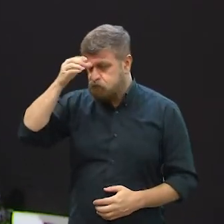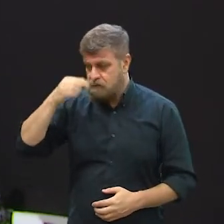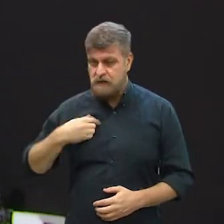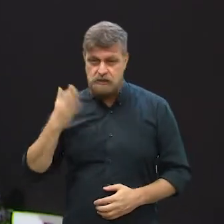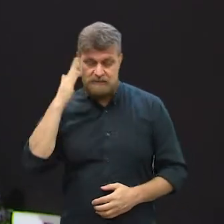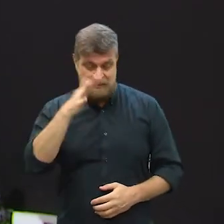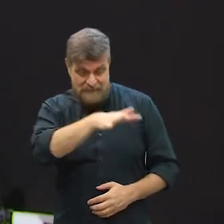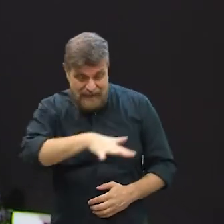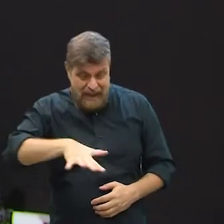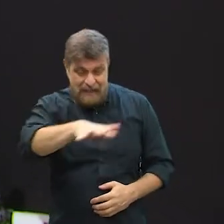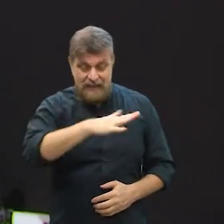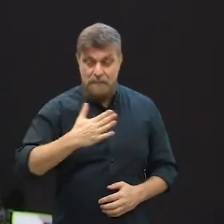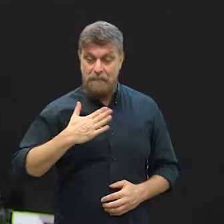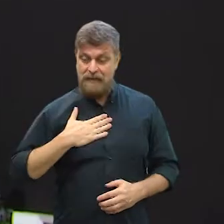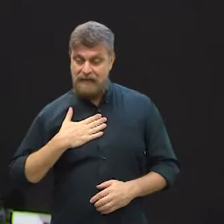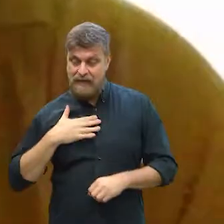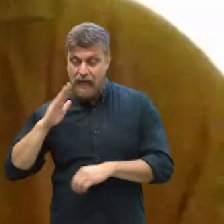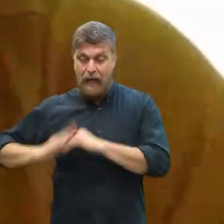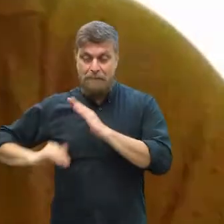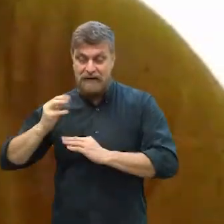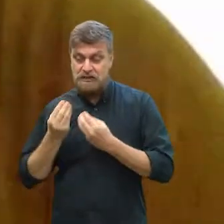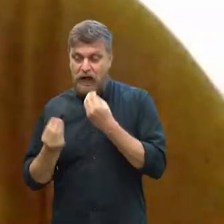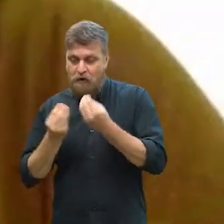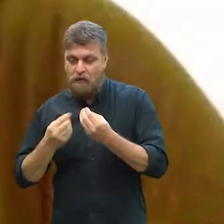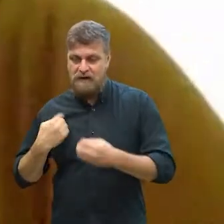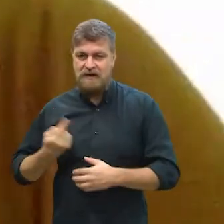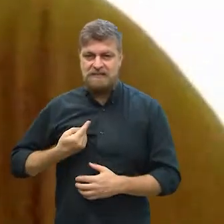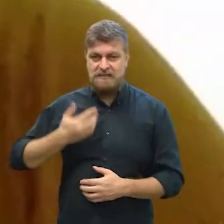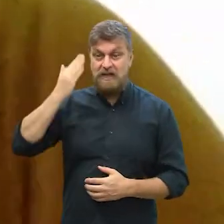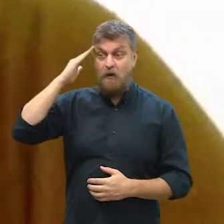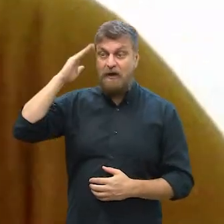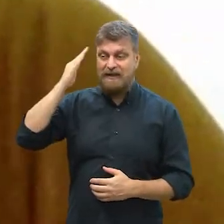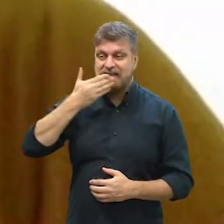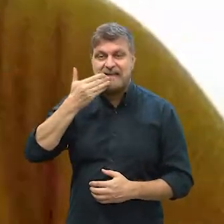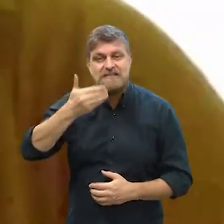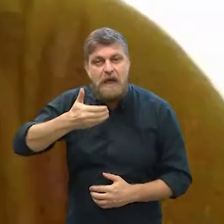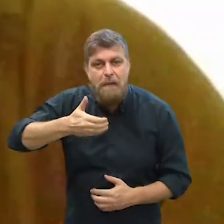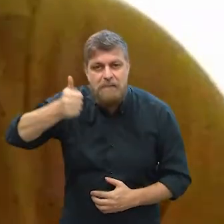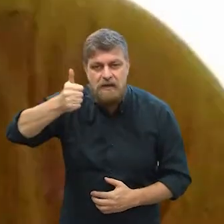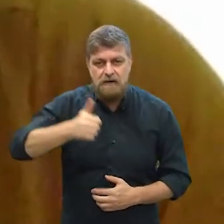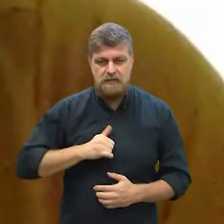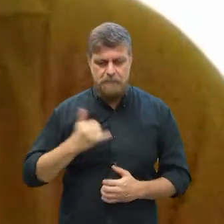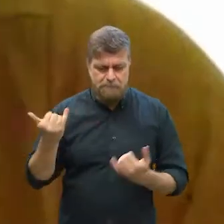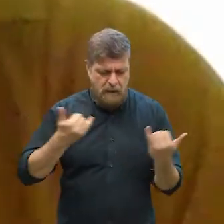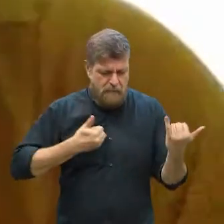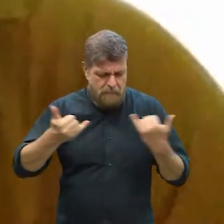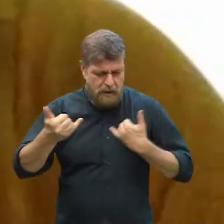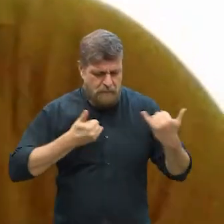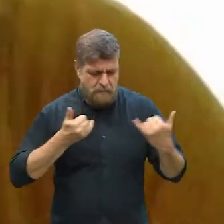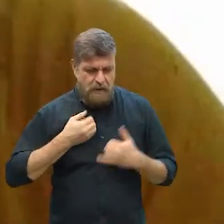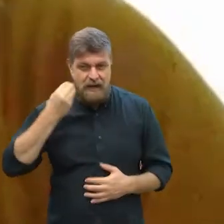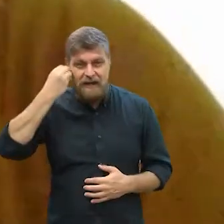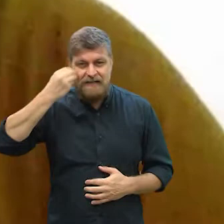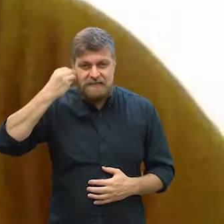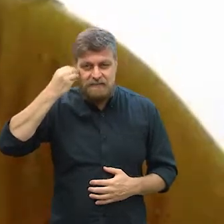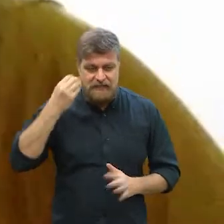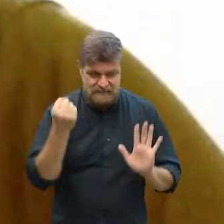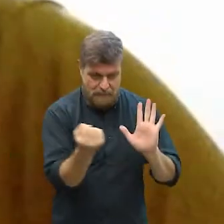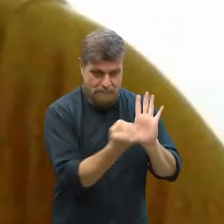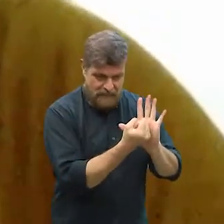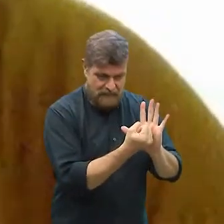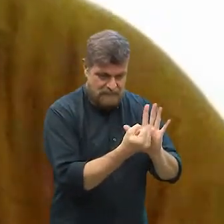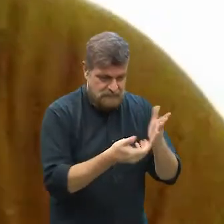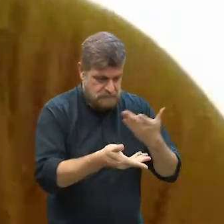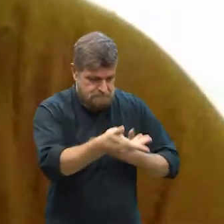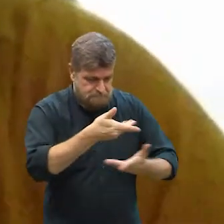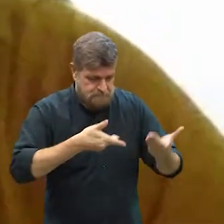muito do mercado, mas não sabia do nosso negócio. Então, agora a gente entende melhor do nosso negócio, a gente já ouviu muitos clientes, ouviu muitas marcas,